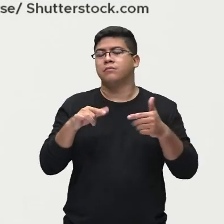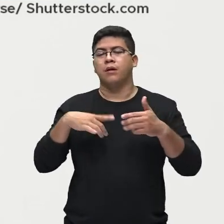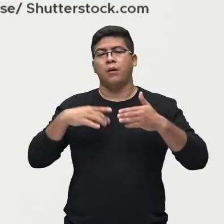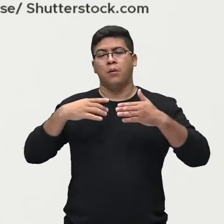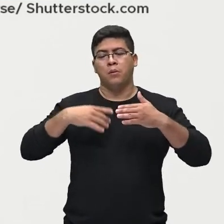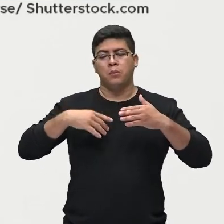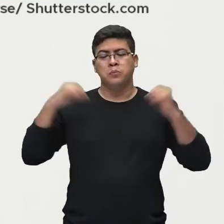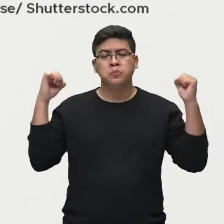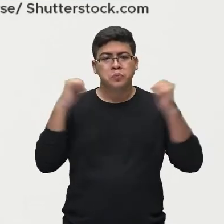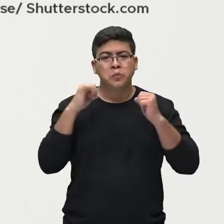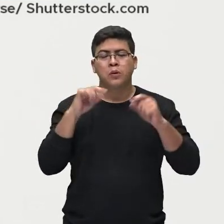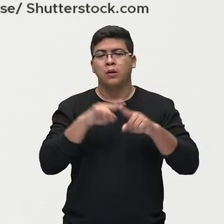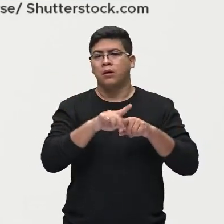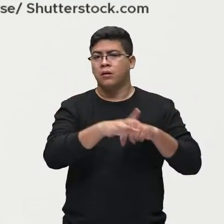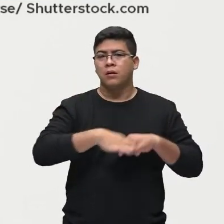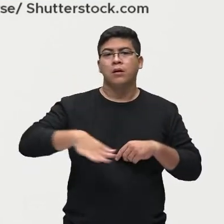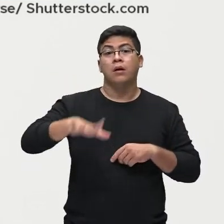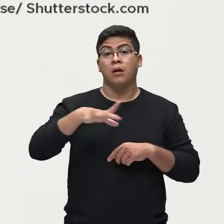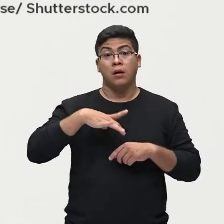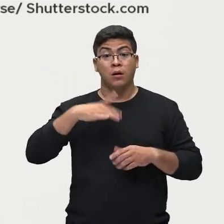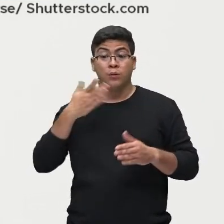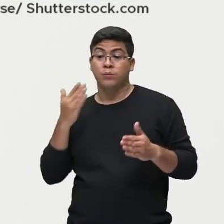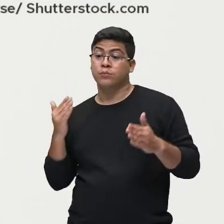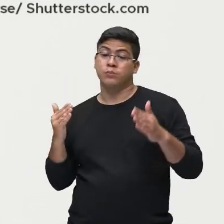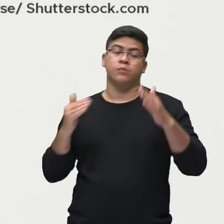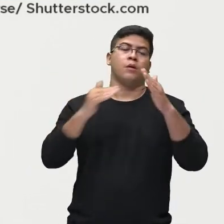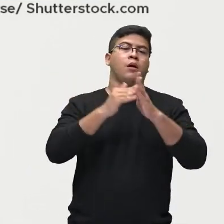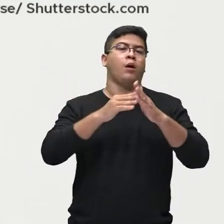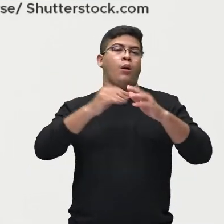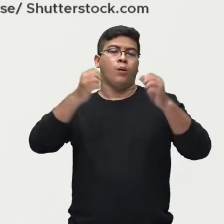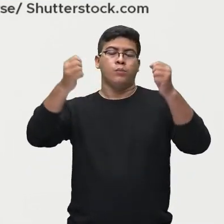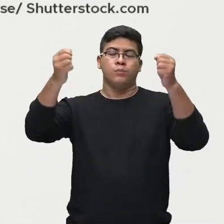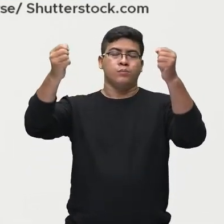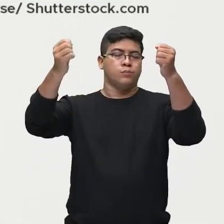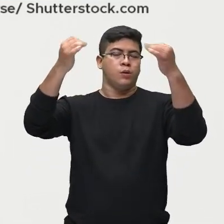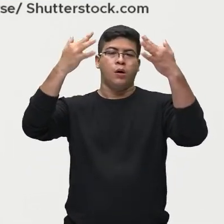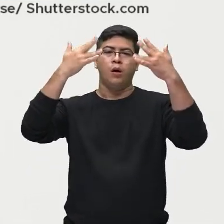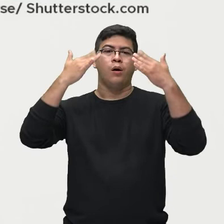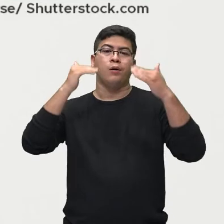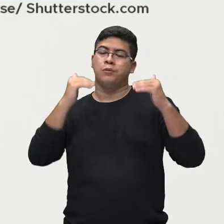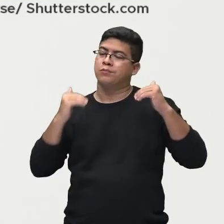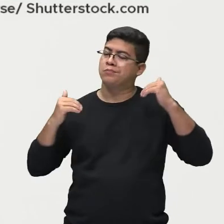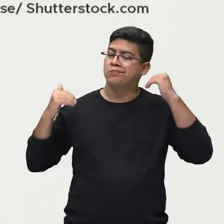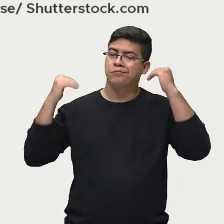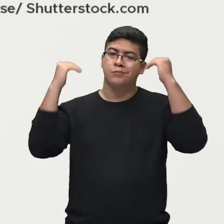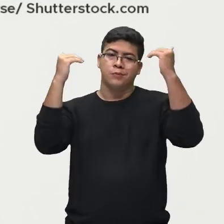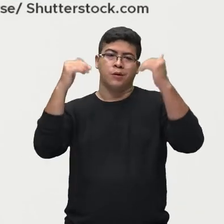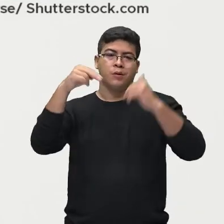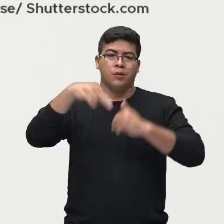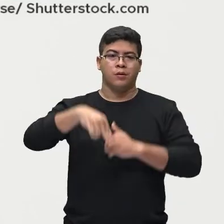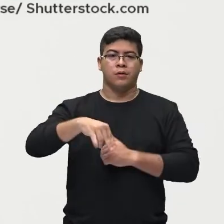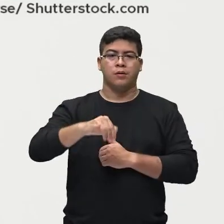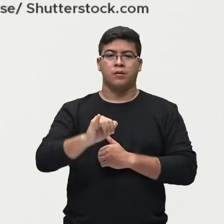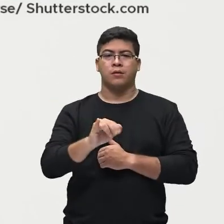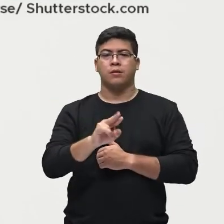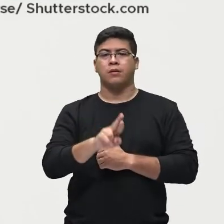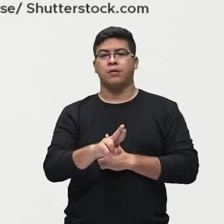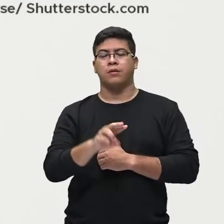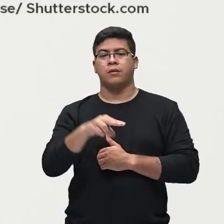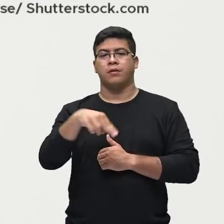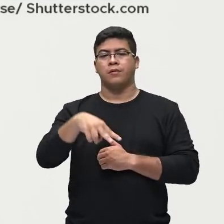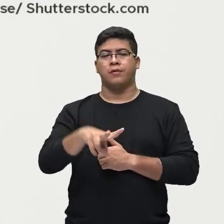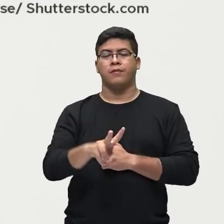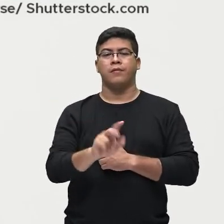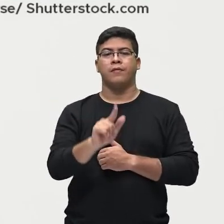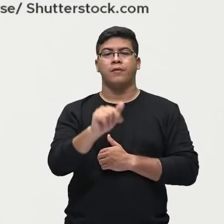são maneiras de alcançar a iluminação, de alcançar o nirvana. Isso já vimos na aula passada, né?